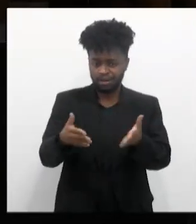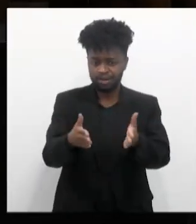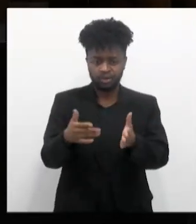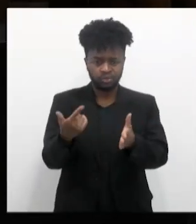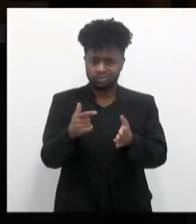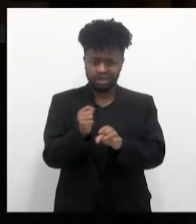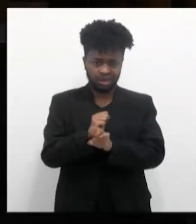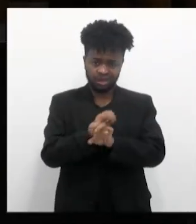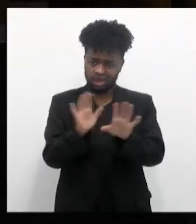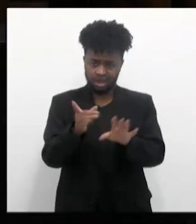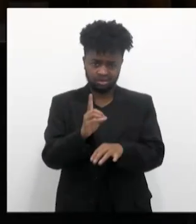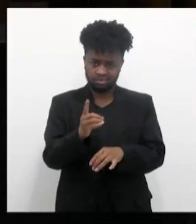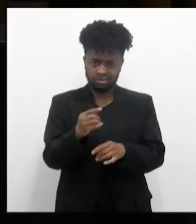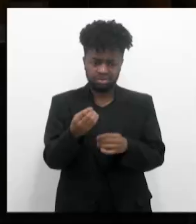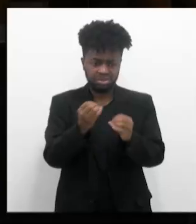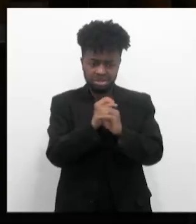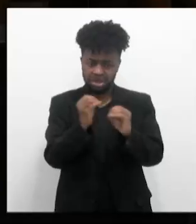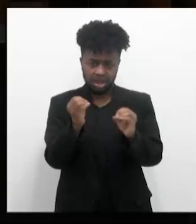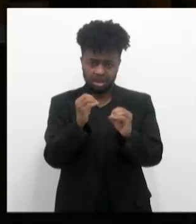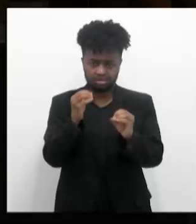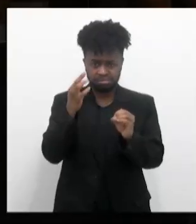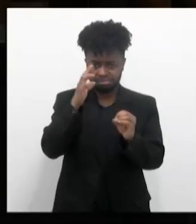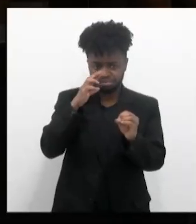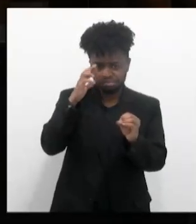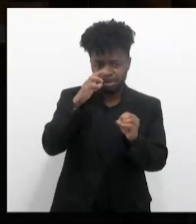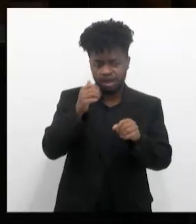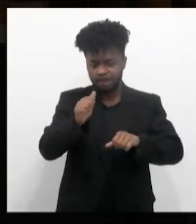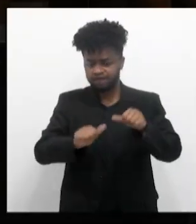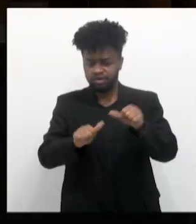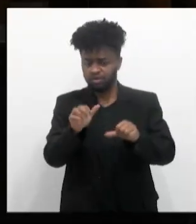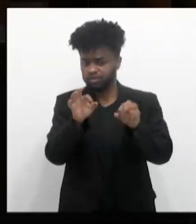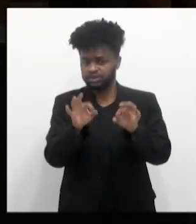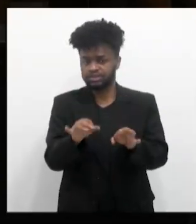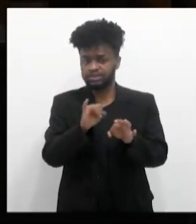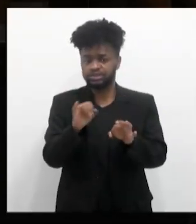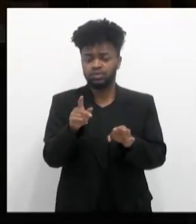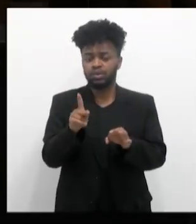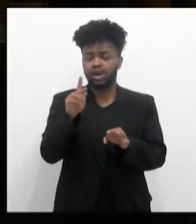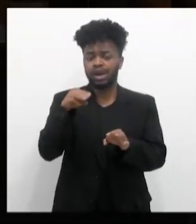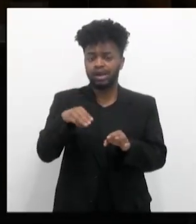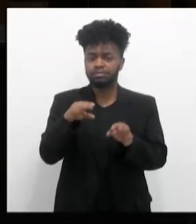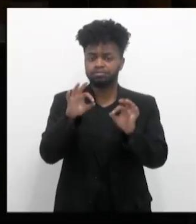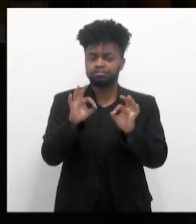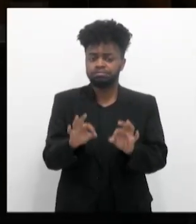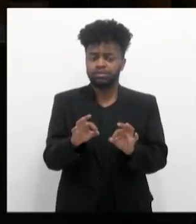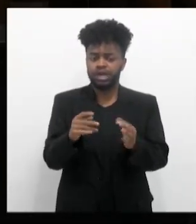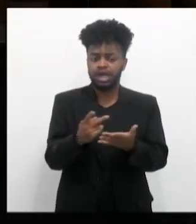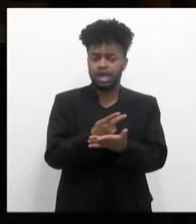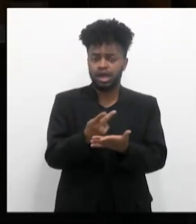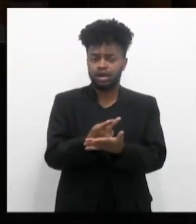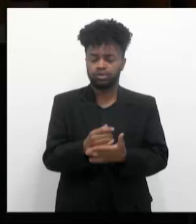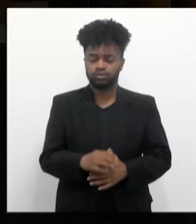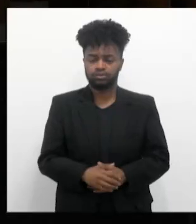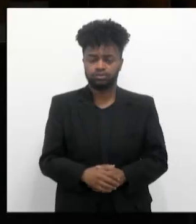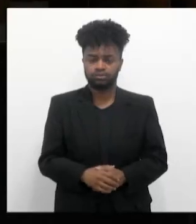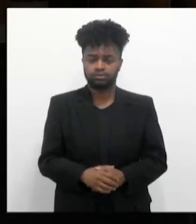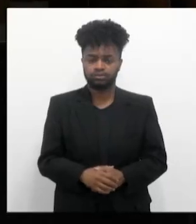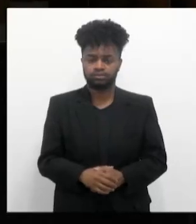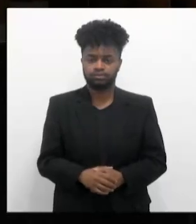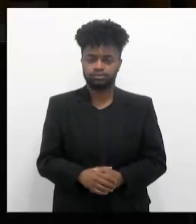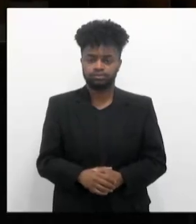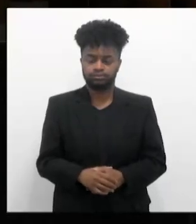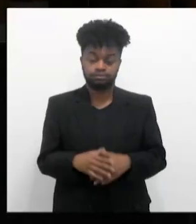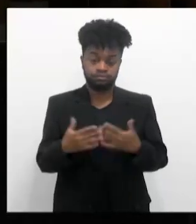Ninguém monitorou concretamente se de fato essa quilometragem estava errada. E aí,